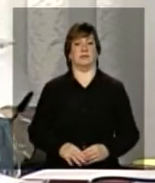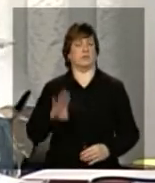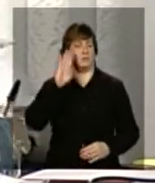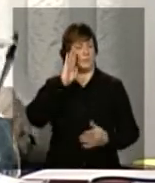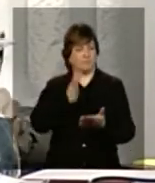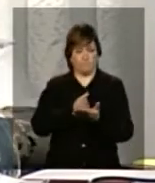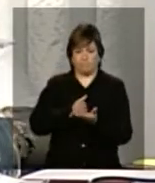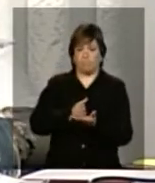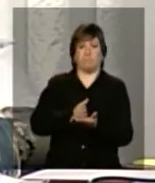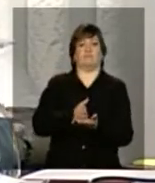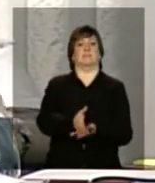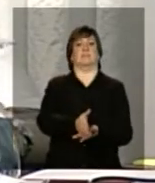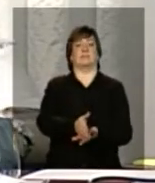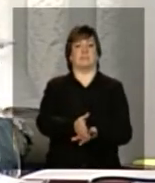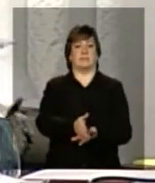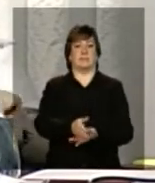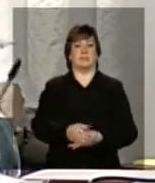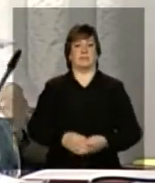obstinadamente